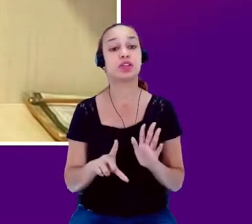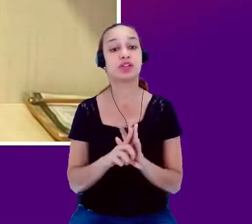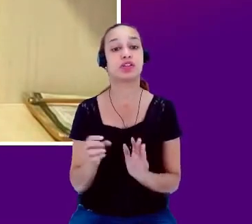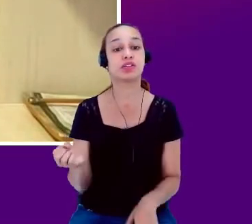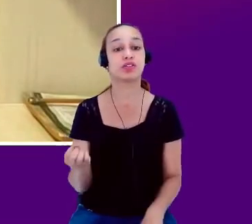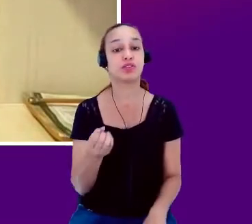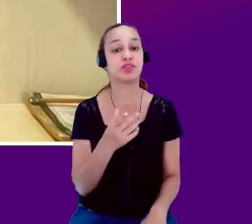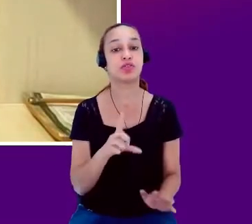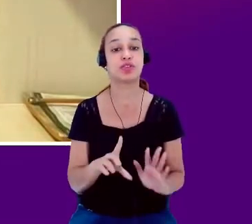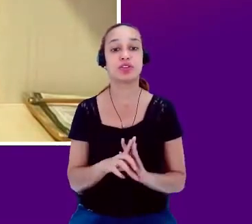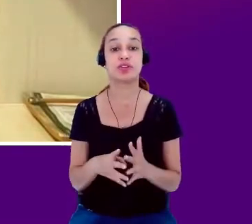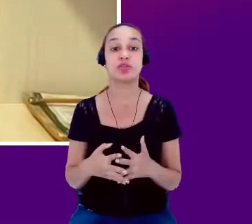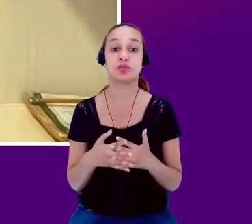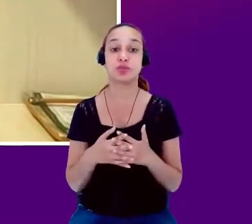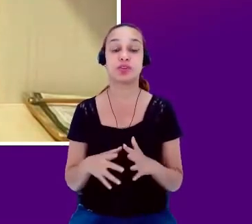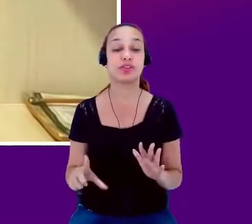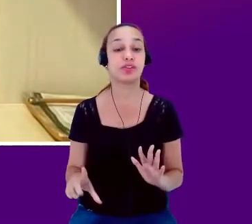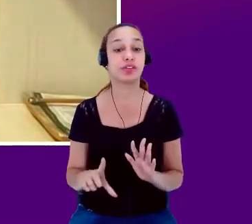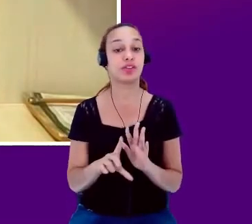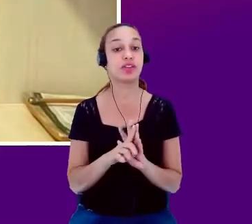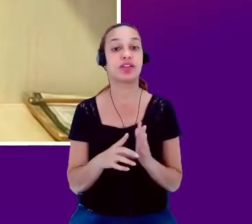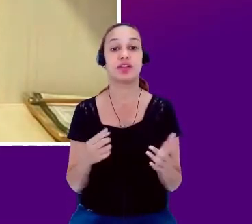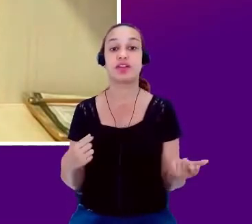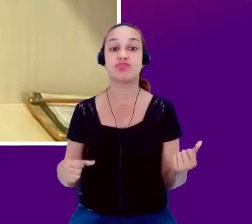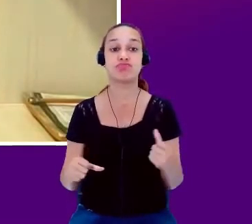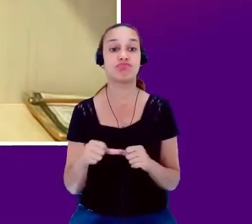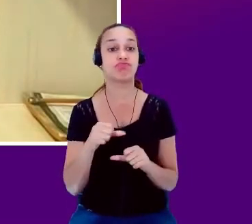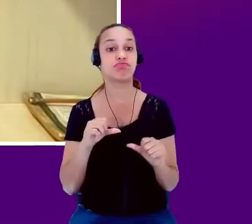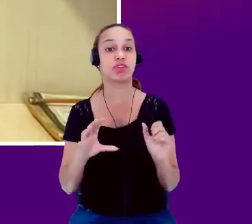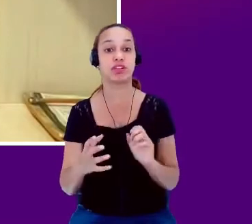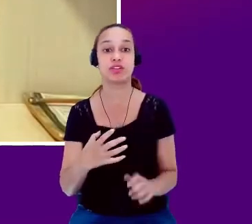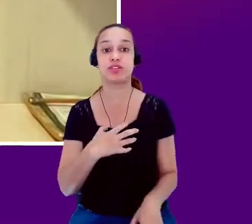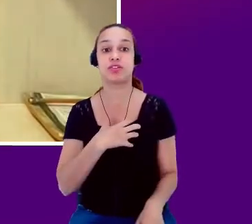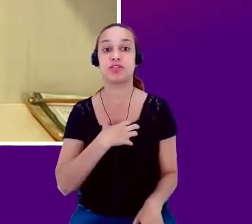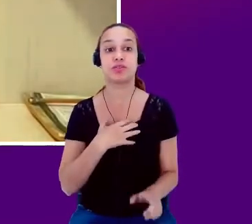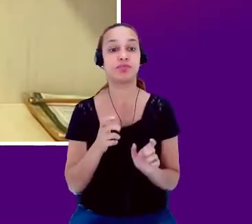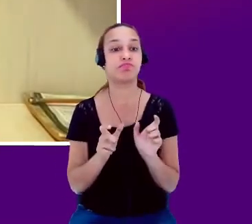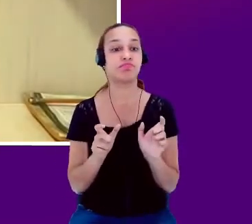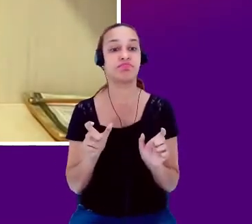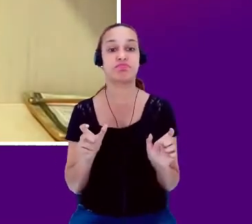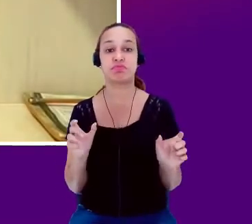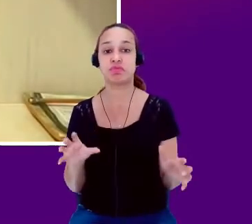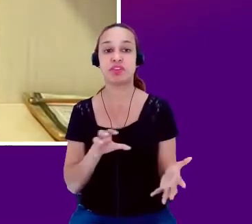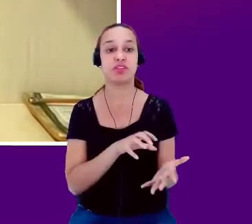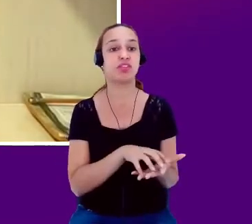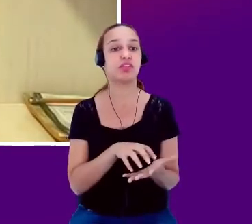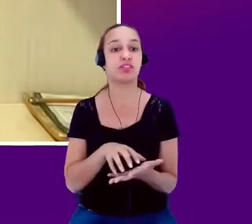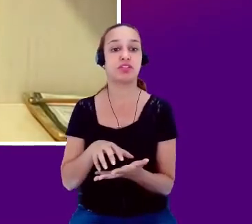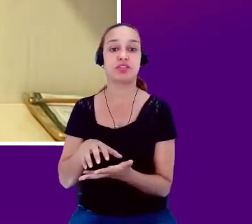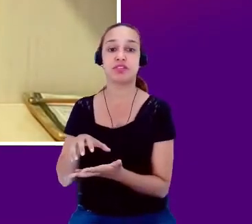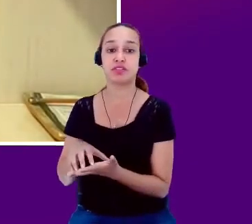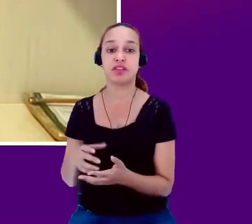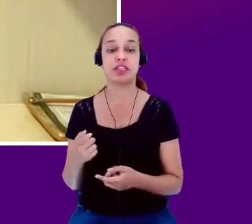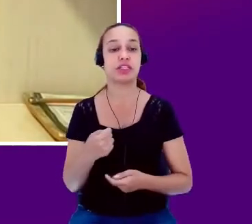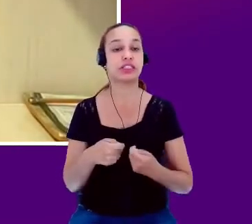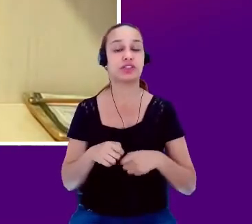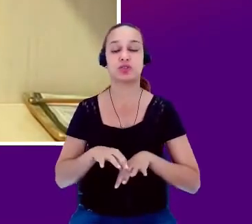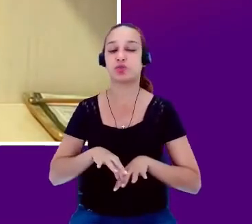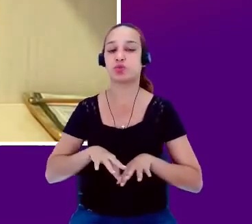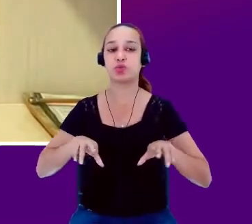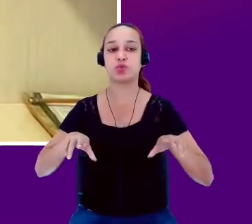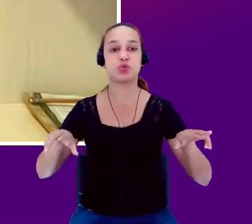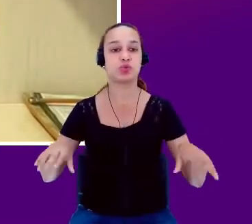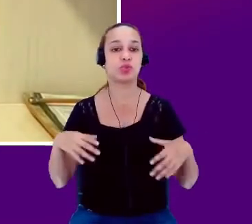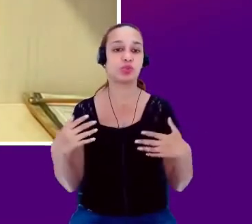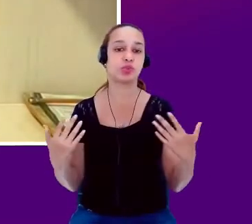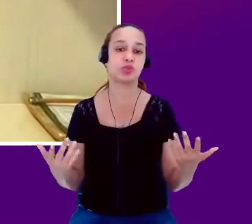legislação complexa, uma legislação transversal que gera impactos sobre inúmeros setores da economia, todos, né, e sobre quase